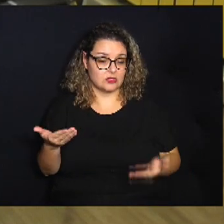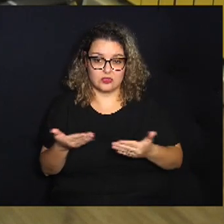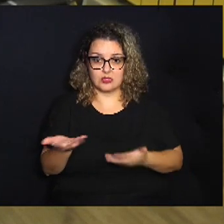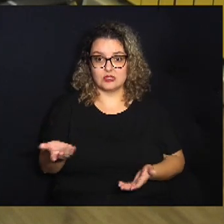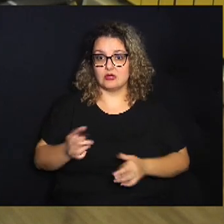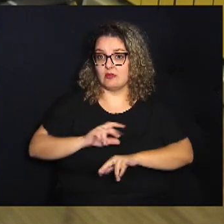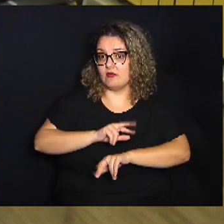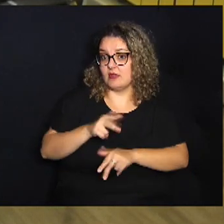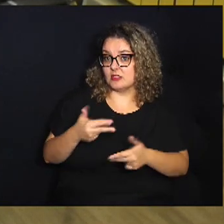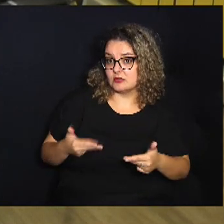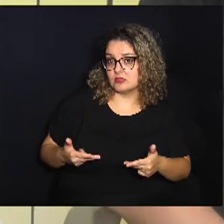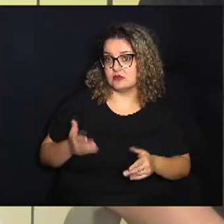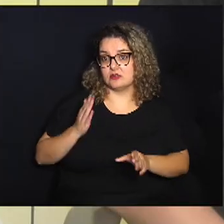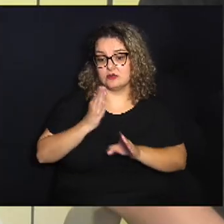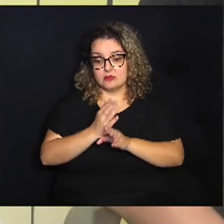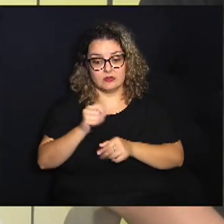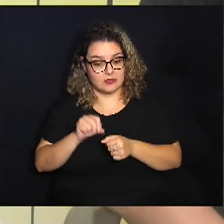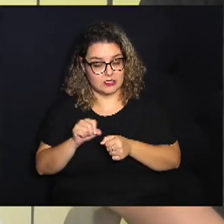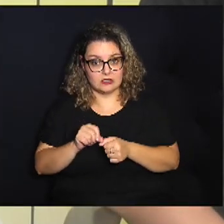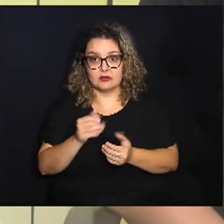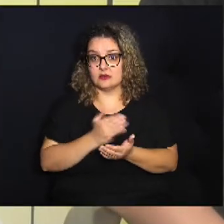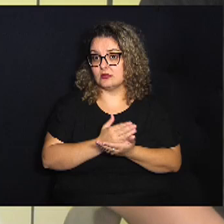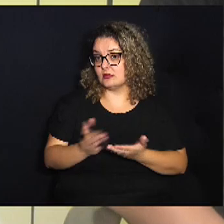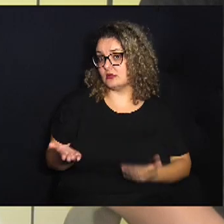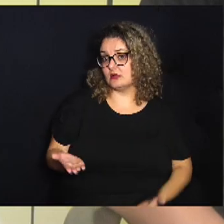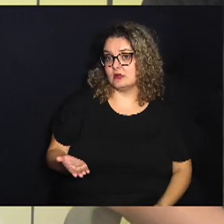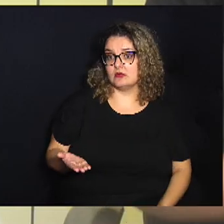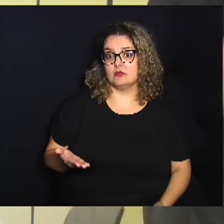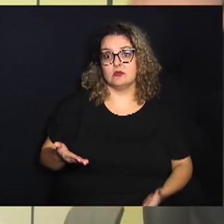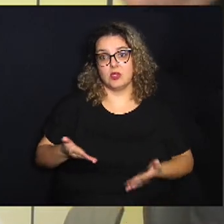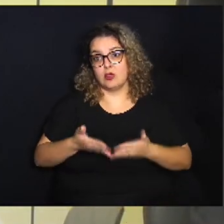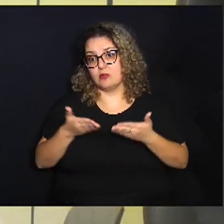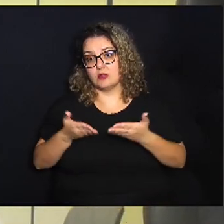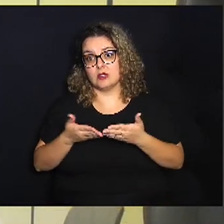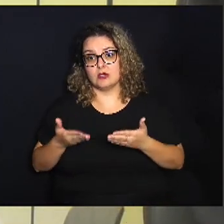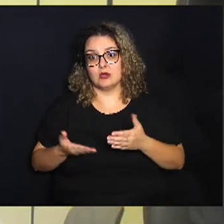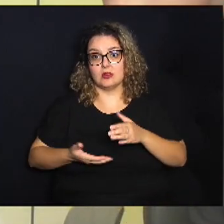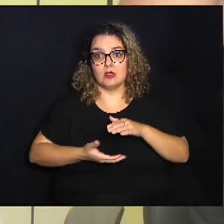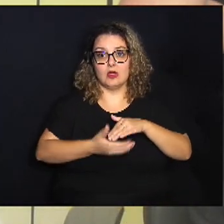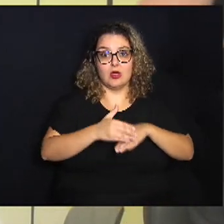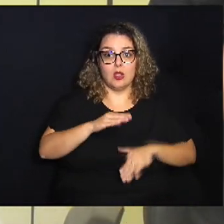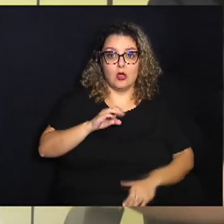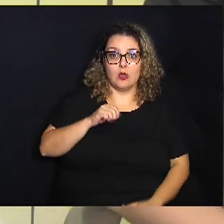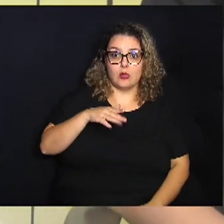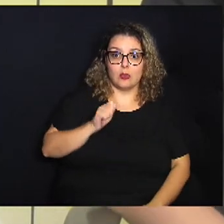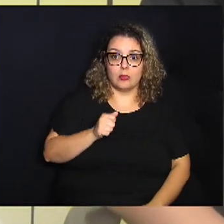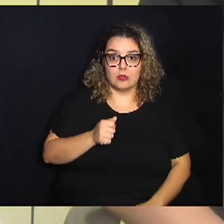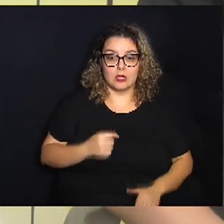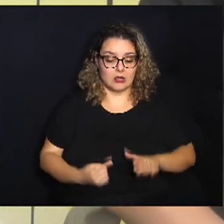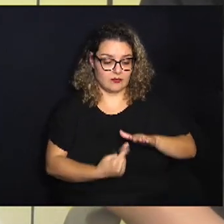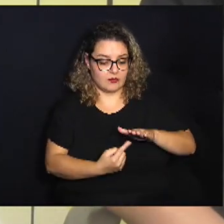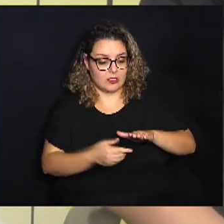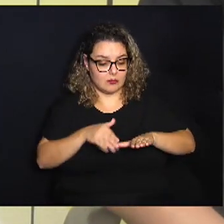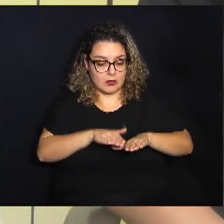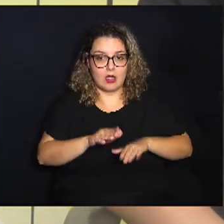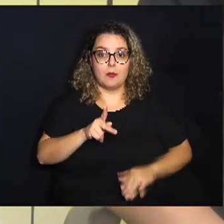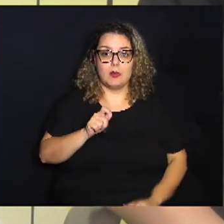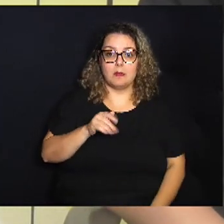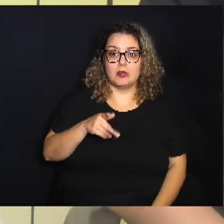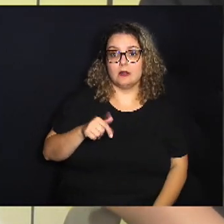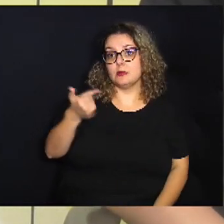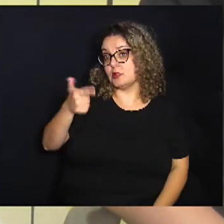coisa ia descobrindo fazendo. Então, no começo, muito pobre, ele corria de conga, furava, ele colocava papelão para continuar